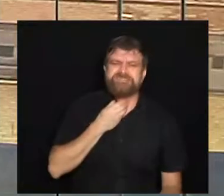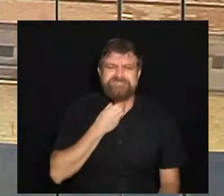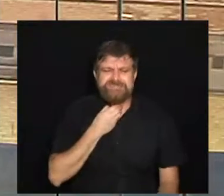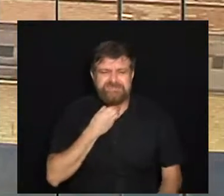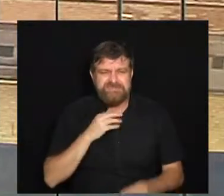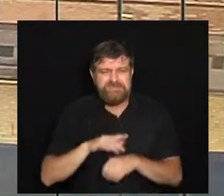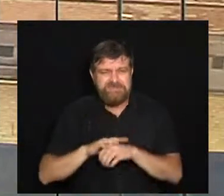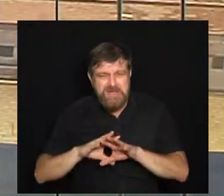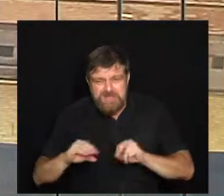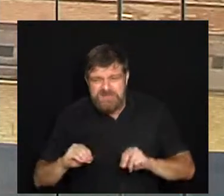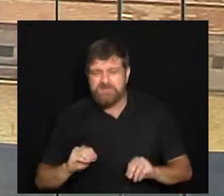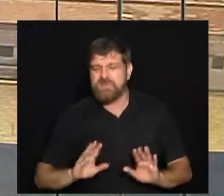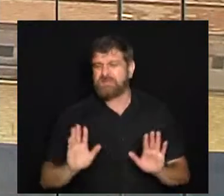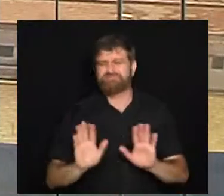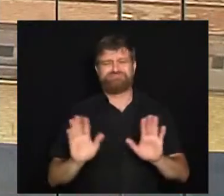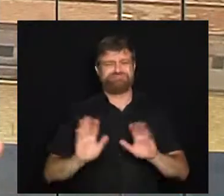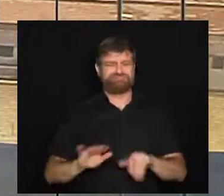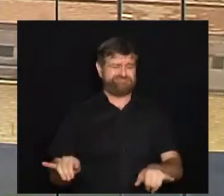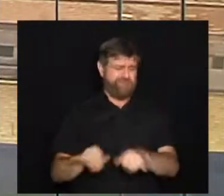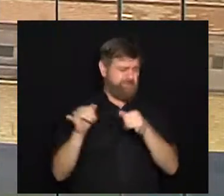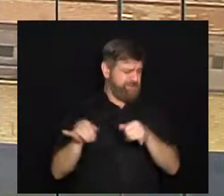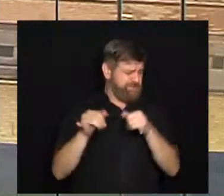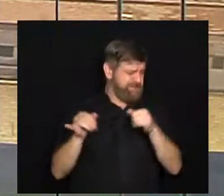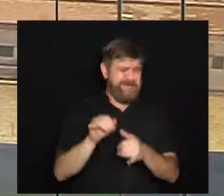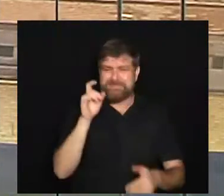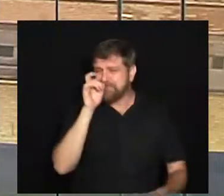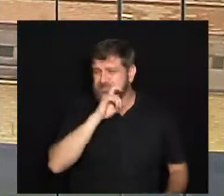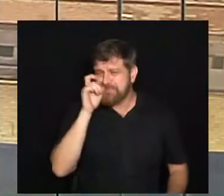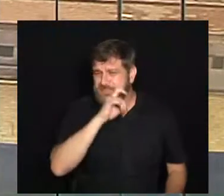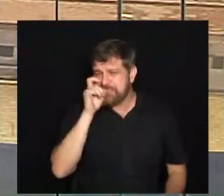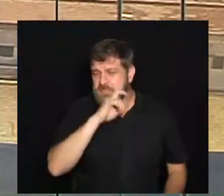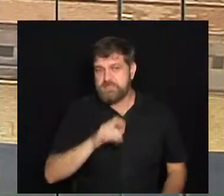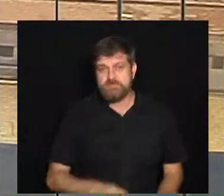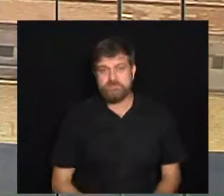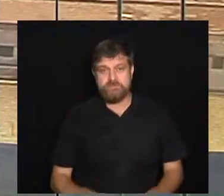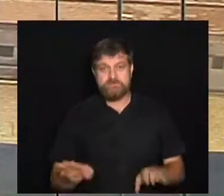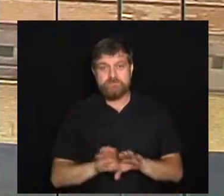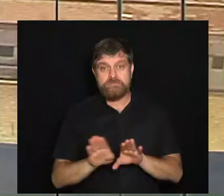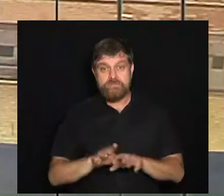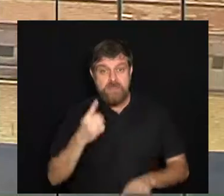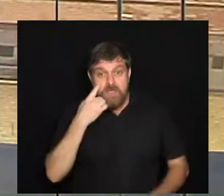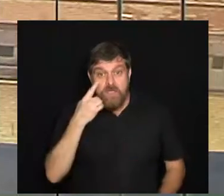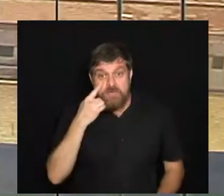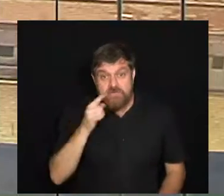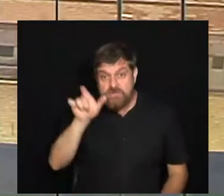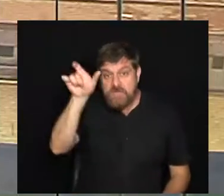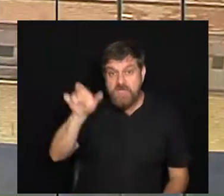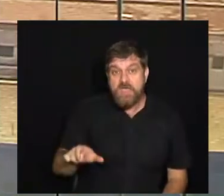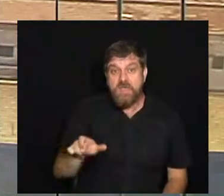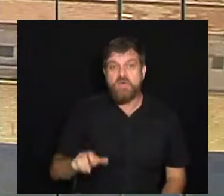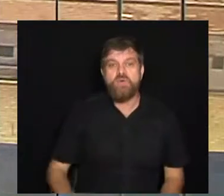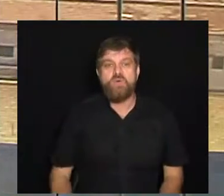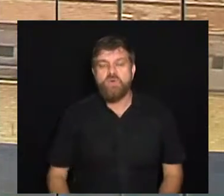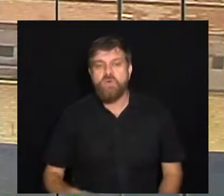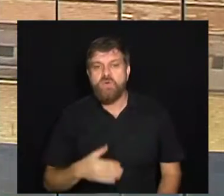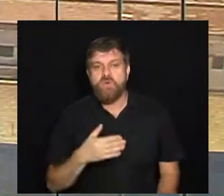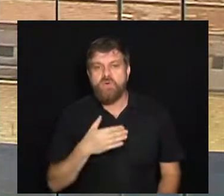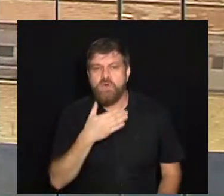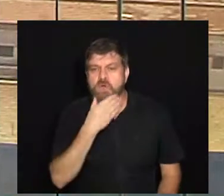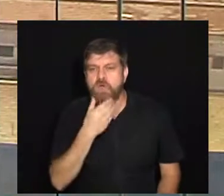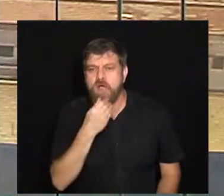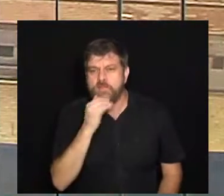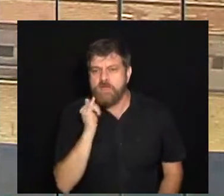conseguir eliminar o vírus entre que ele viesse para seu corpo fake news mentira também né eu vi aquele aquele rapaz que falou no começo desse quadro